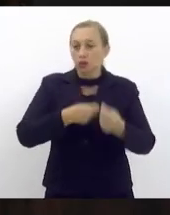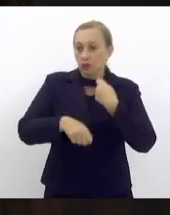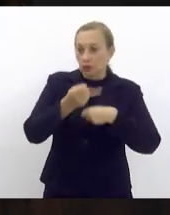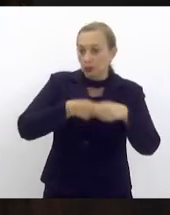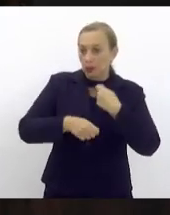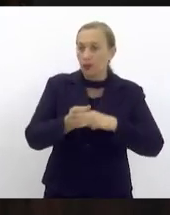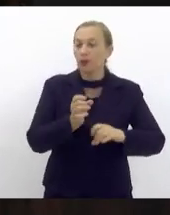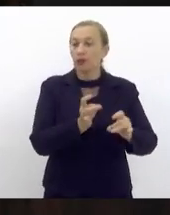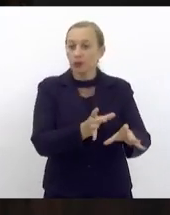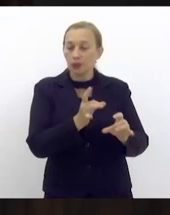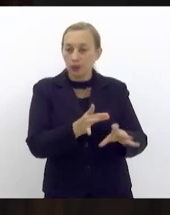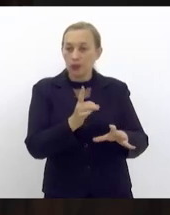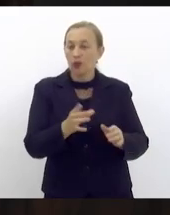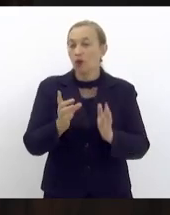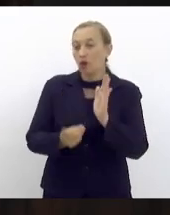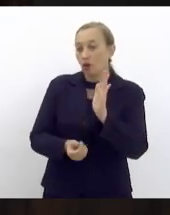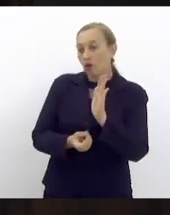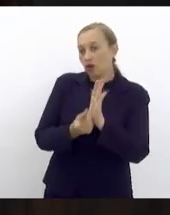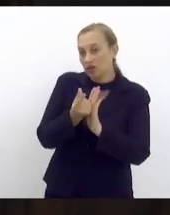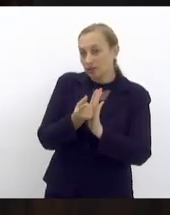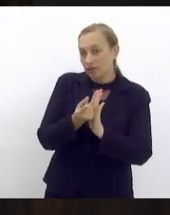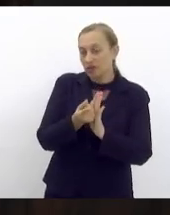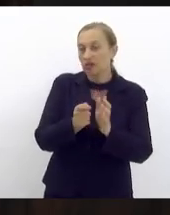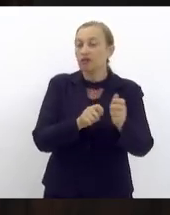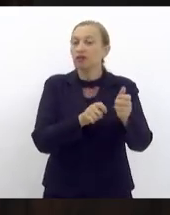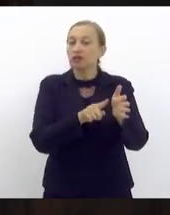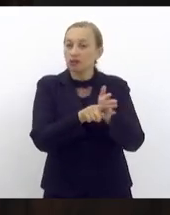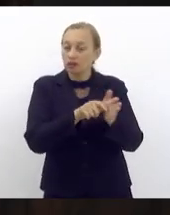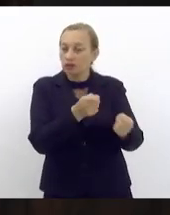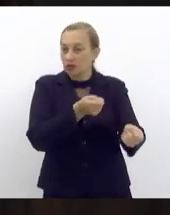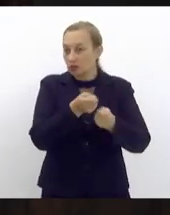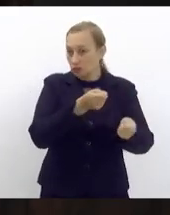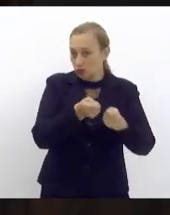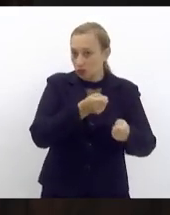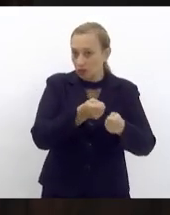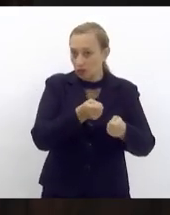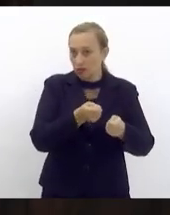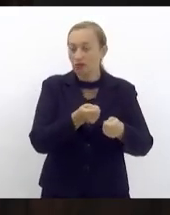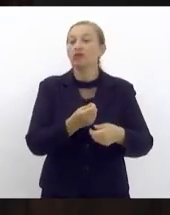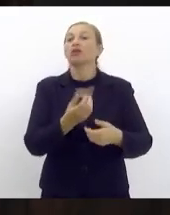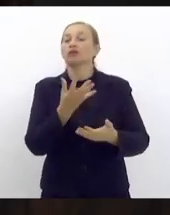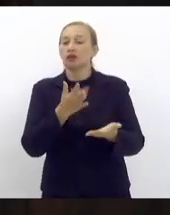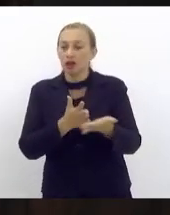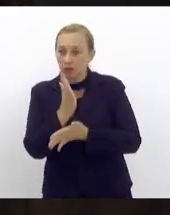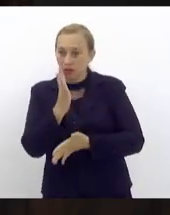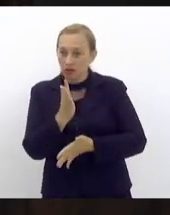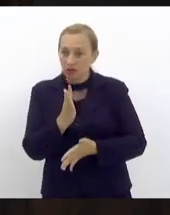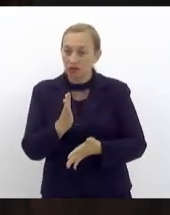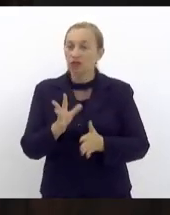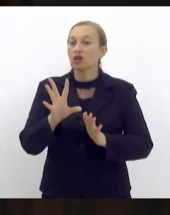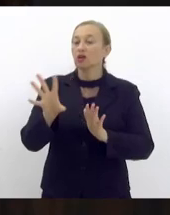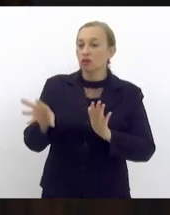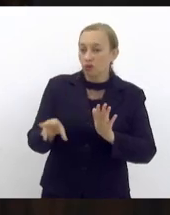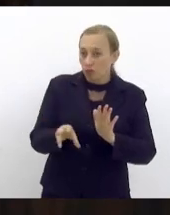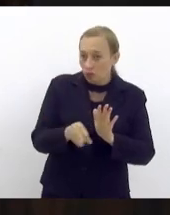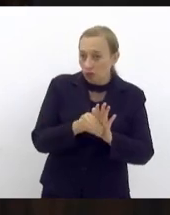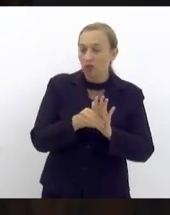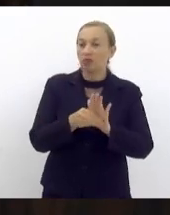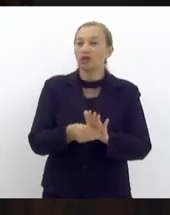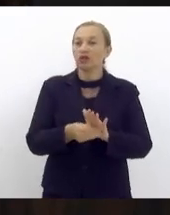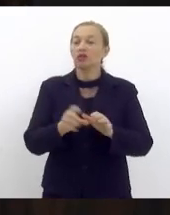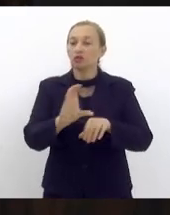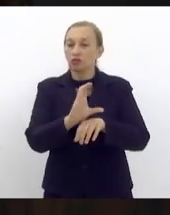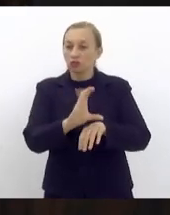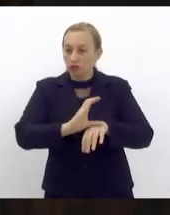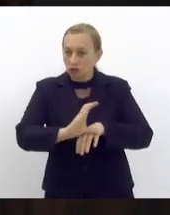favorável de orçamento Finanças fiscalização financeira e controle favorável com a emenda da comissão de constituição